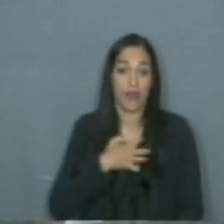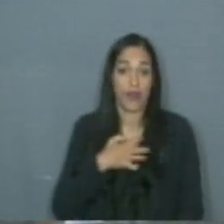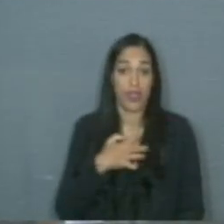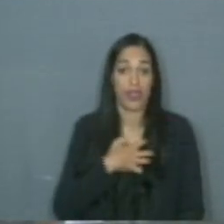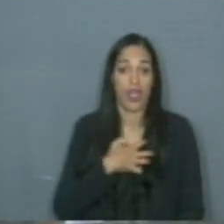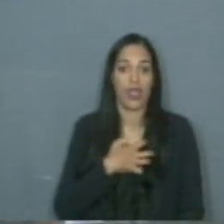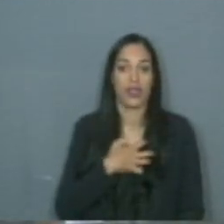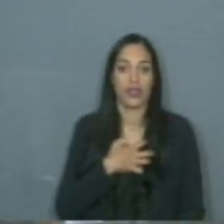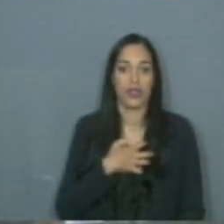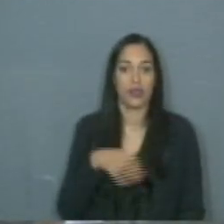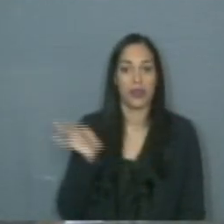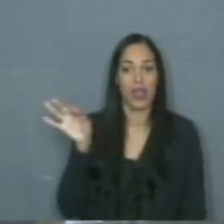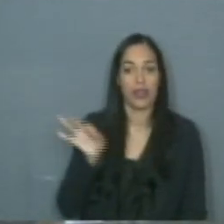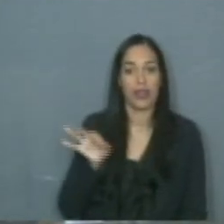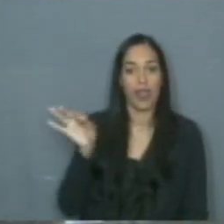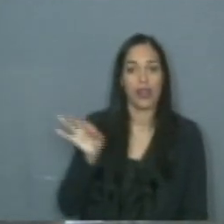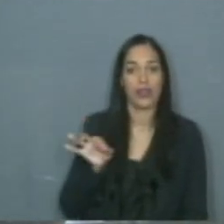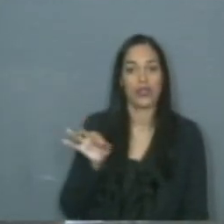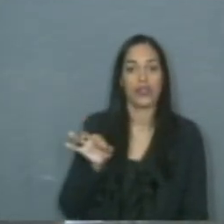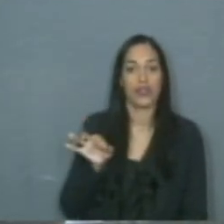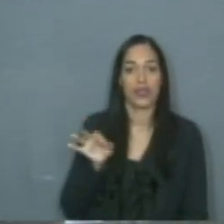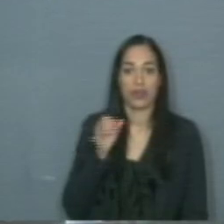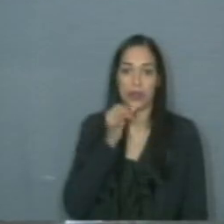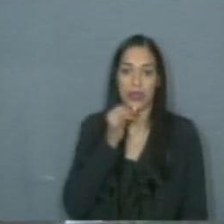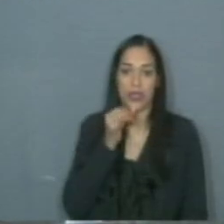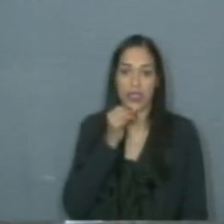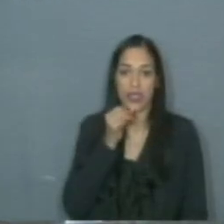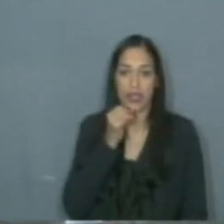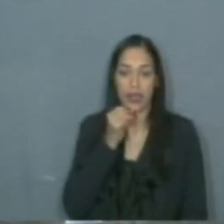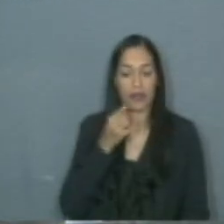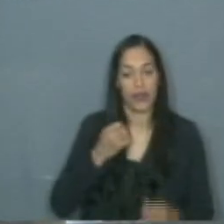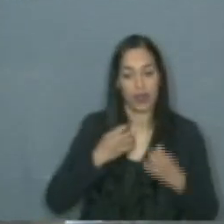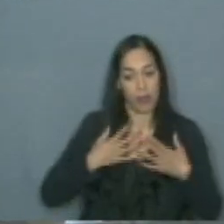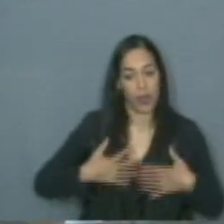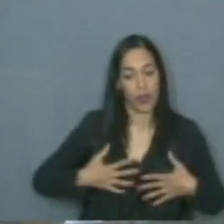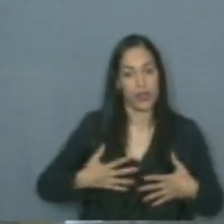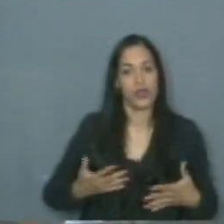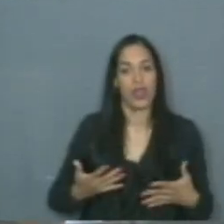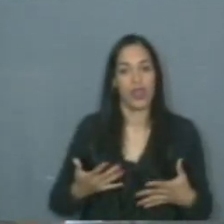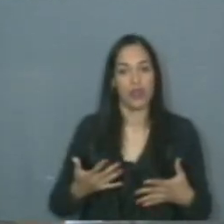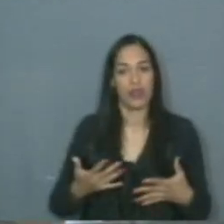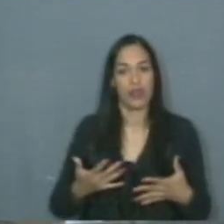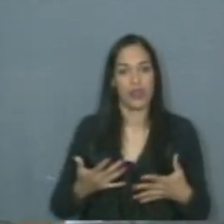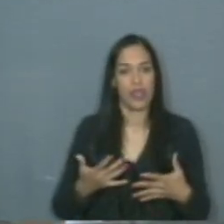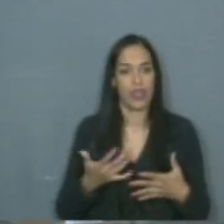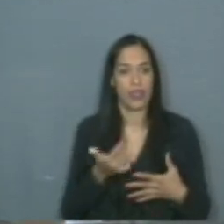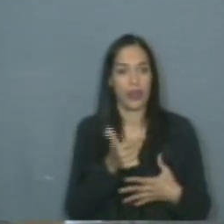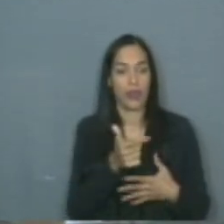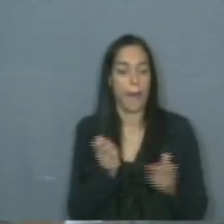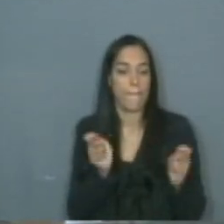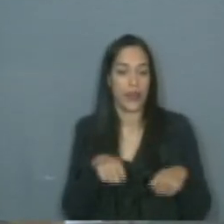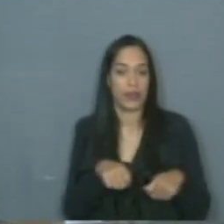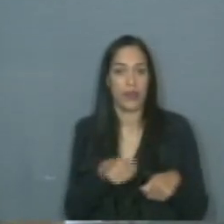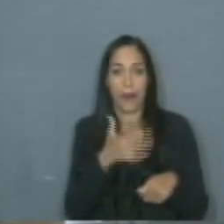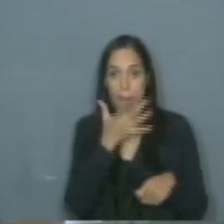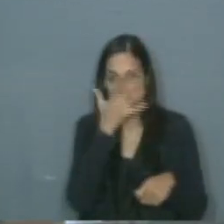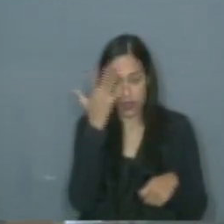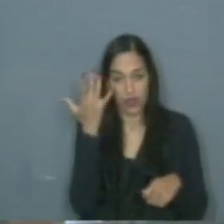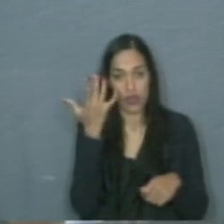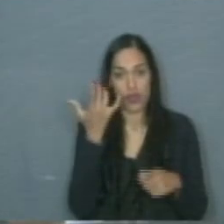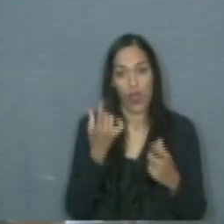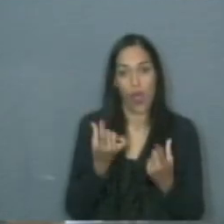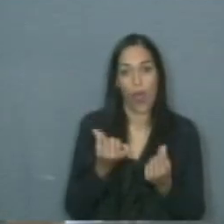pelas taxas da blusinha, por exemplo. Com que impossibilitou que várias pessoas com menor condição de